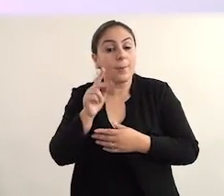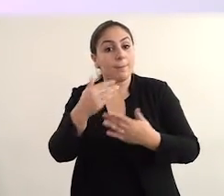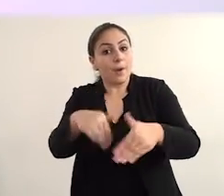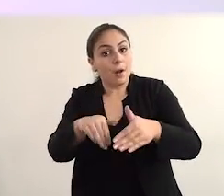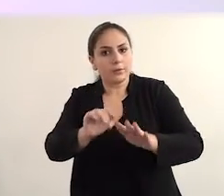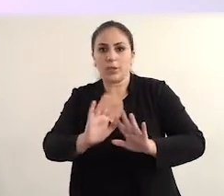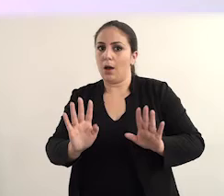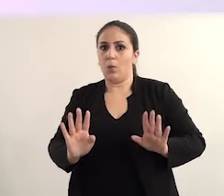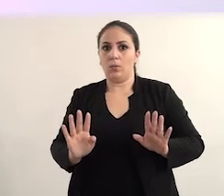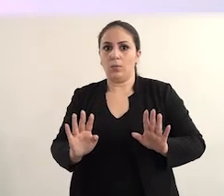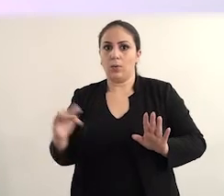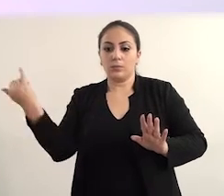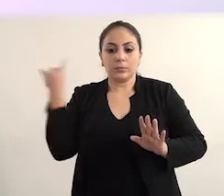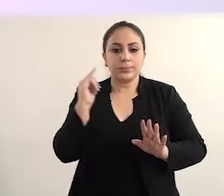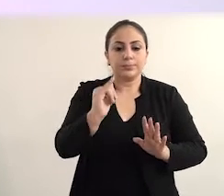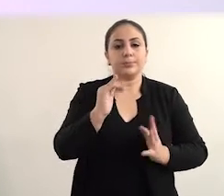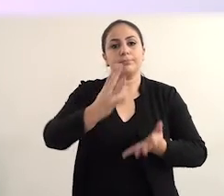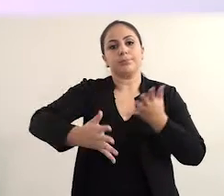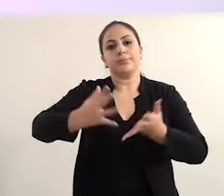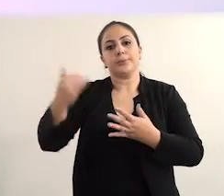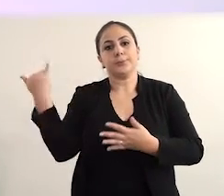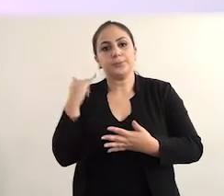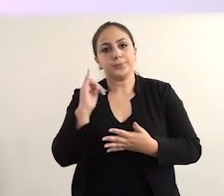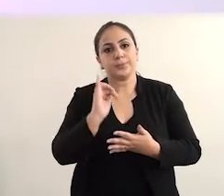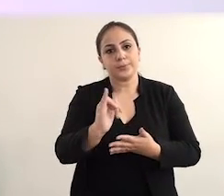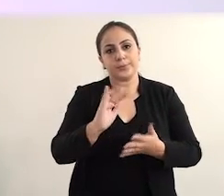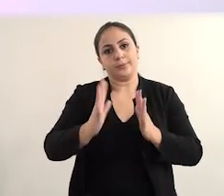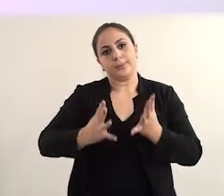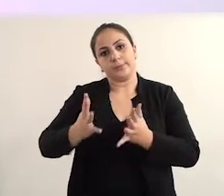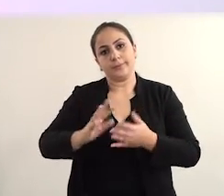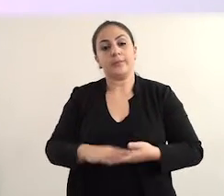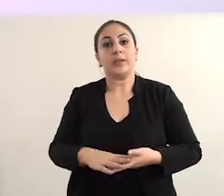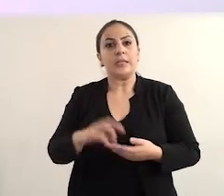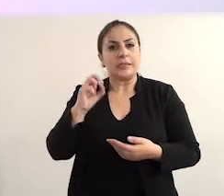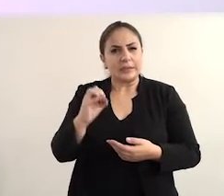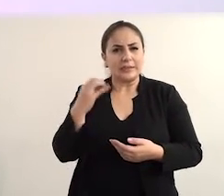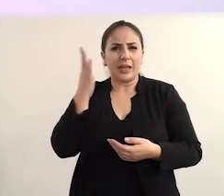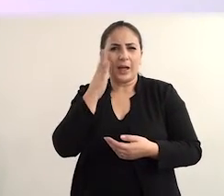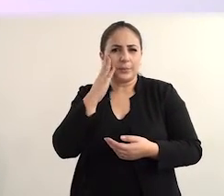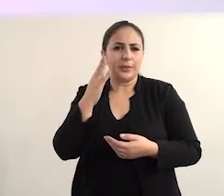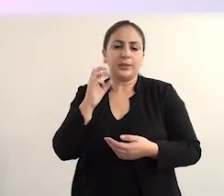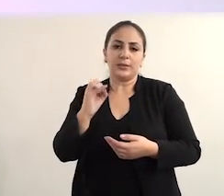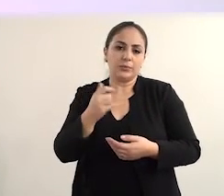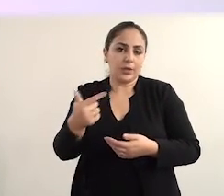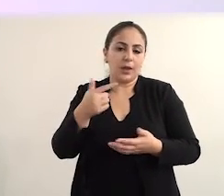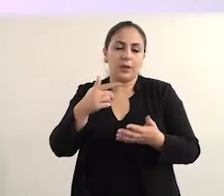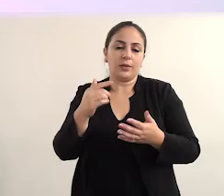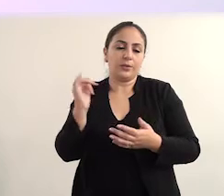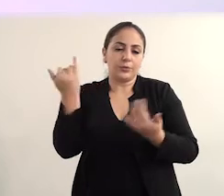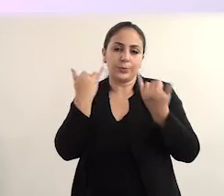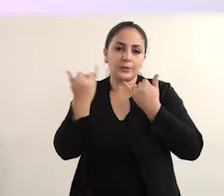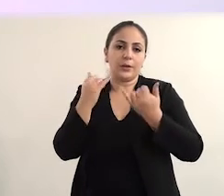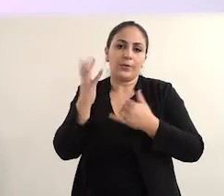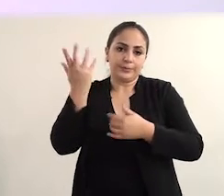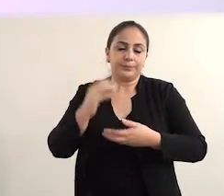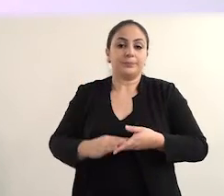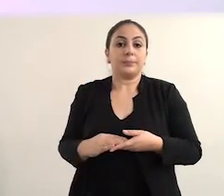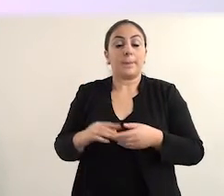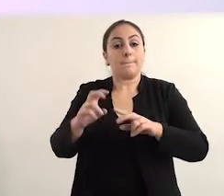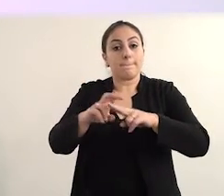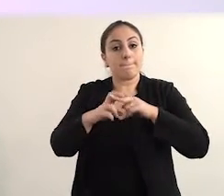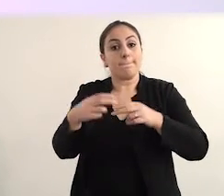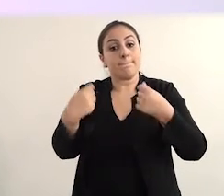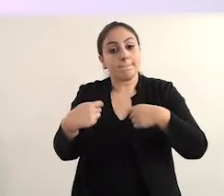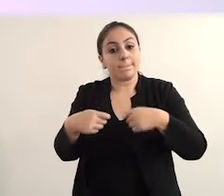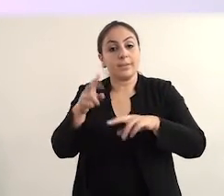que se não tem essas informações, esse conhecimento acaba acontecendo, né? E então a gente